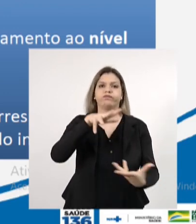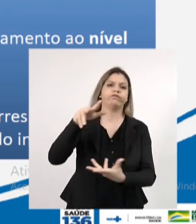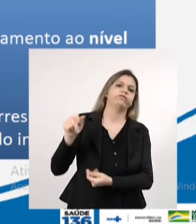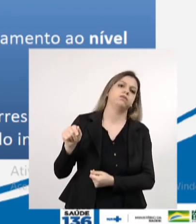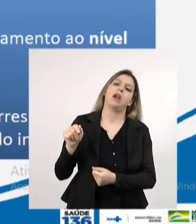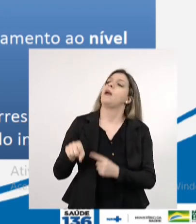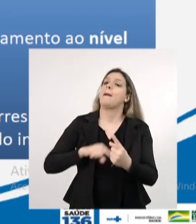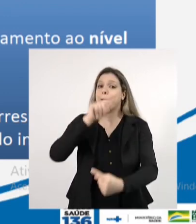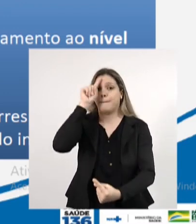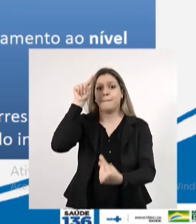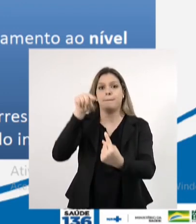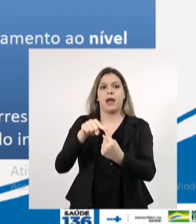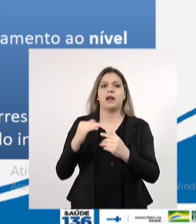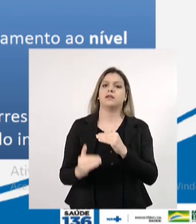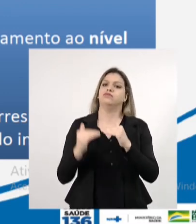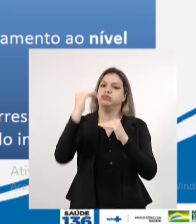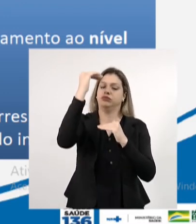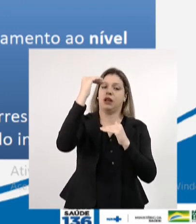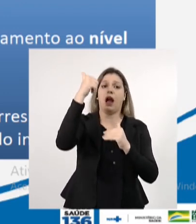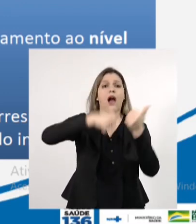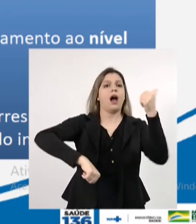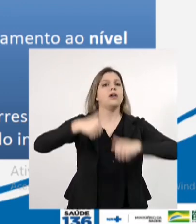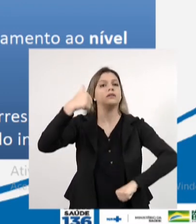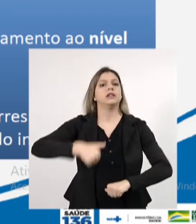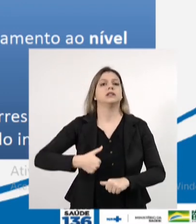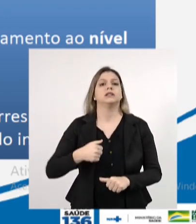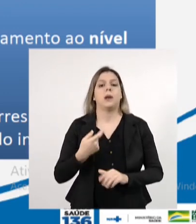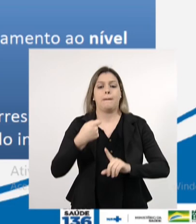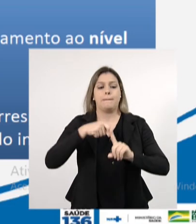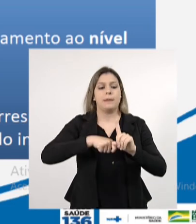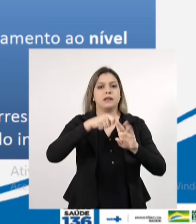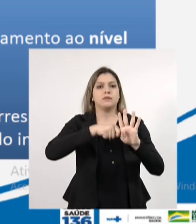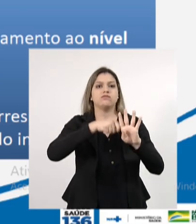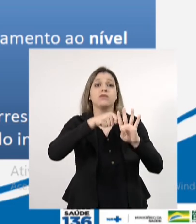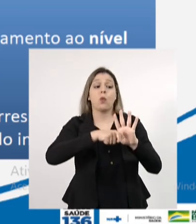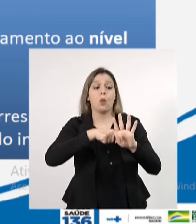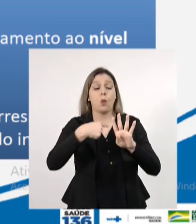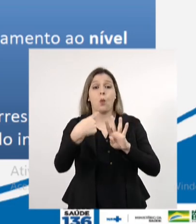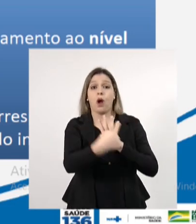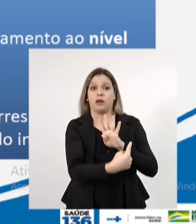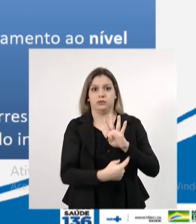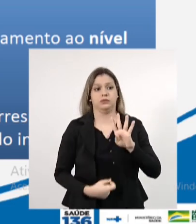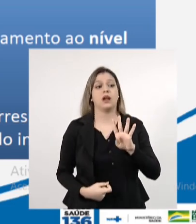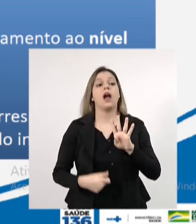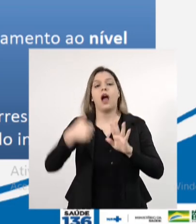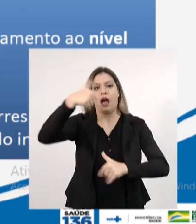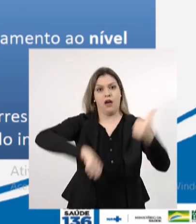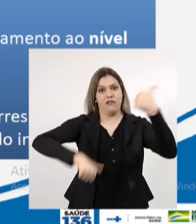O monitoramento vai ser quadrimestral. E esses indicadores vão ser avaliados por